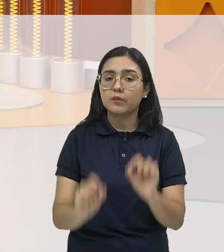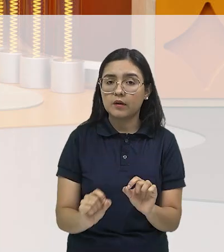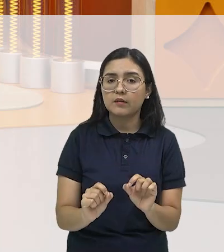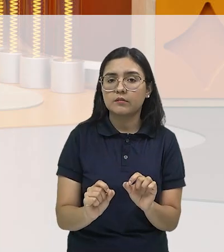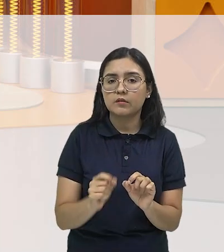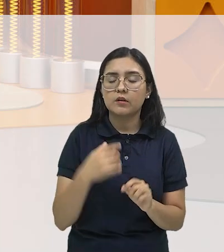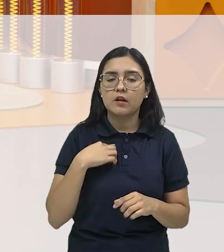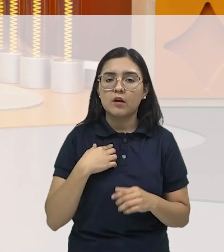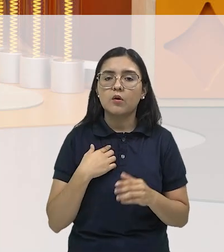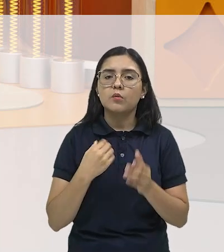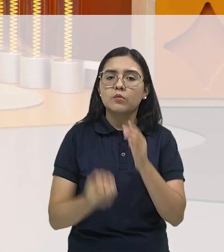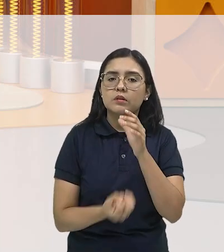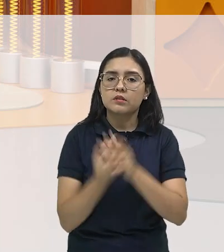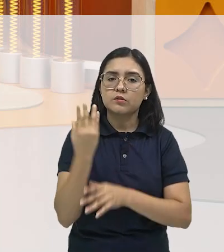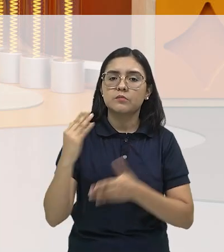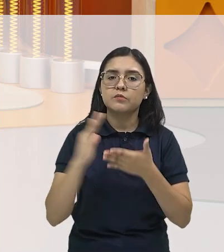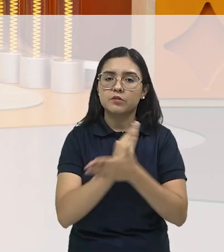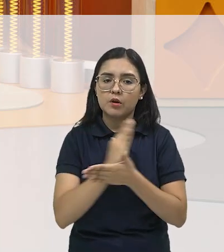de algumas monarquias